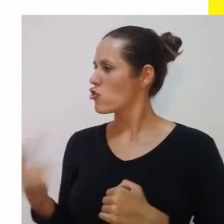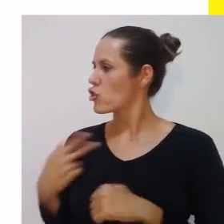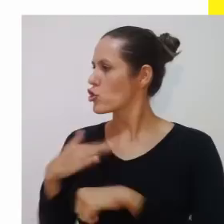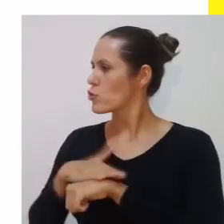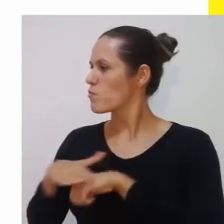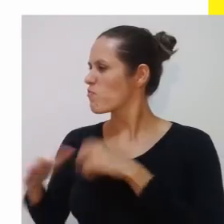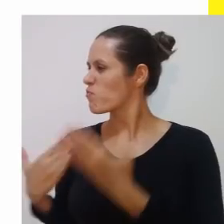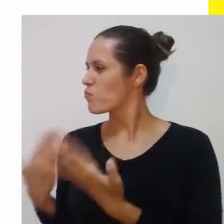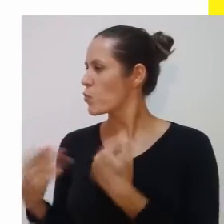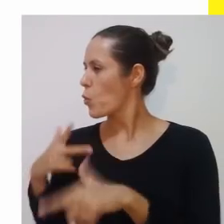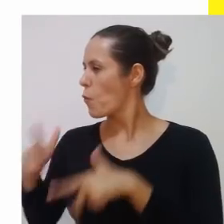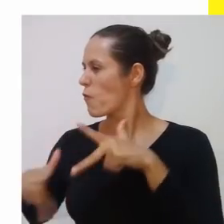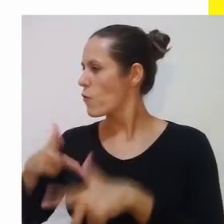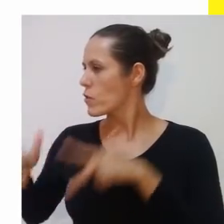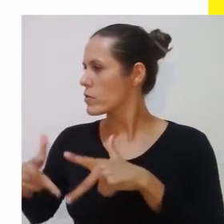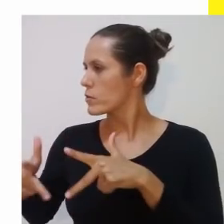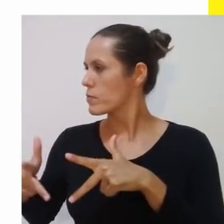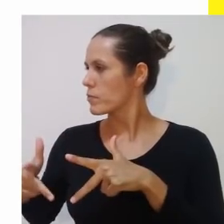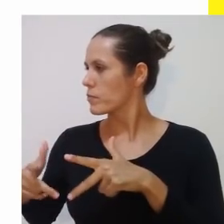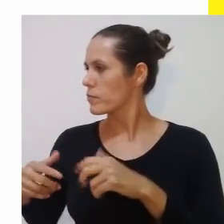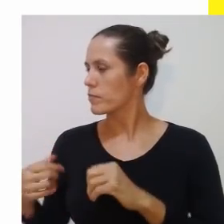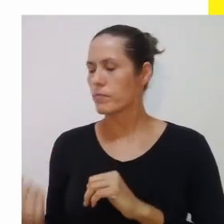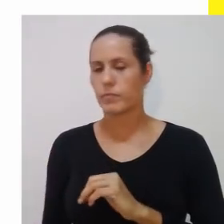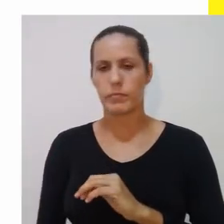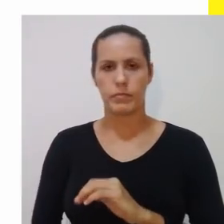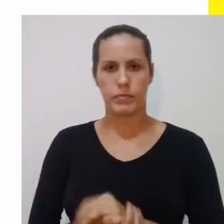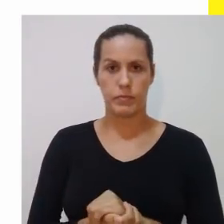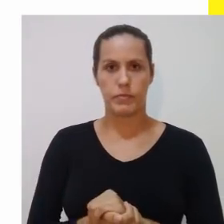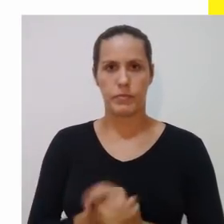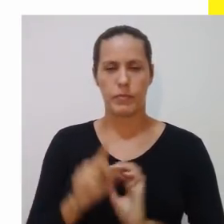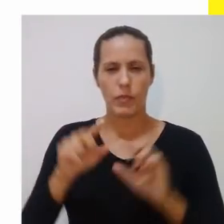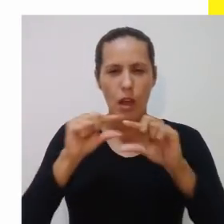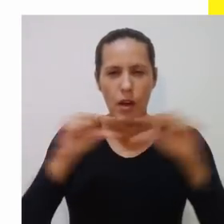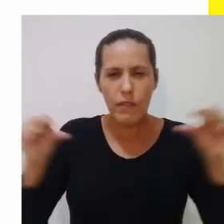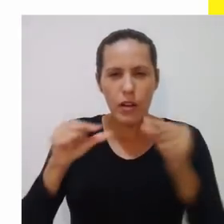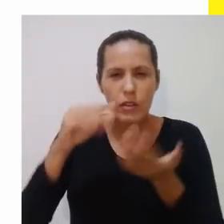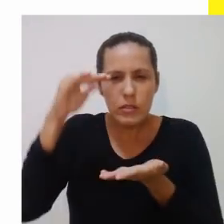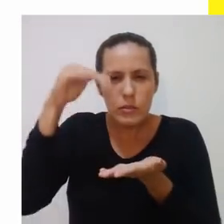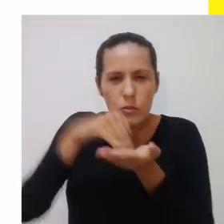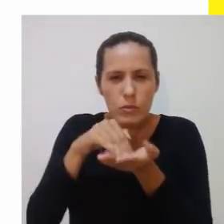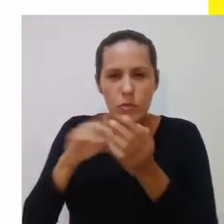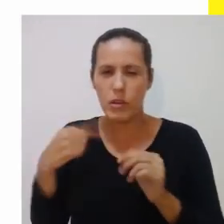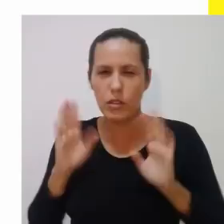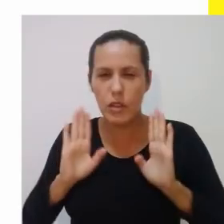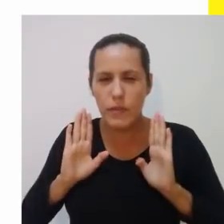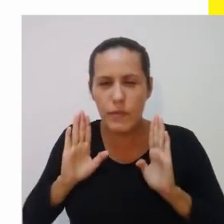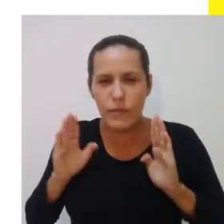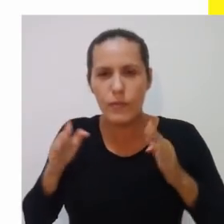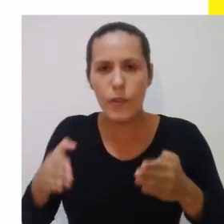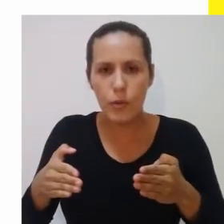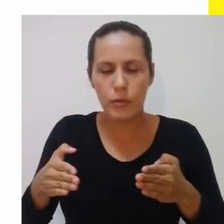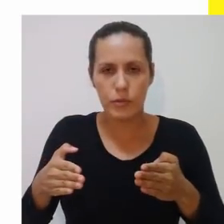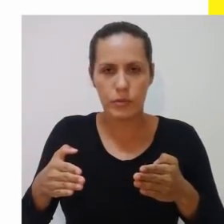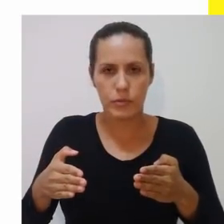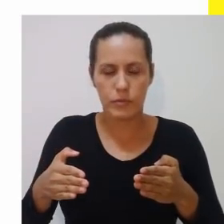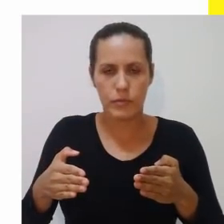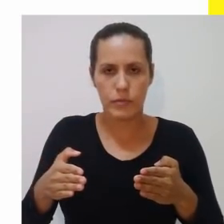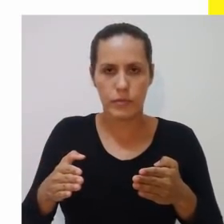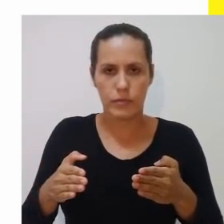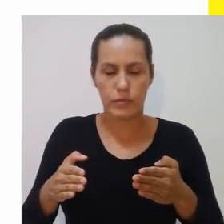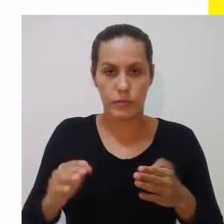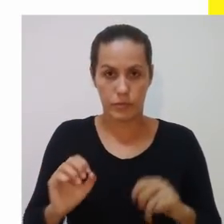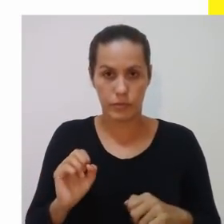gente conversa. É exatamente nessa última frase que eu queria que nós focássemos a